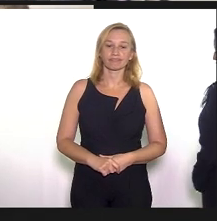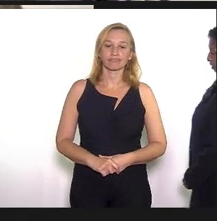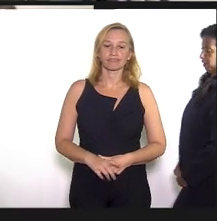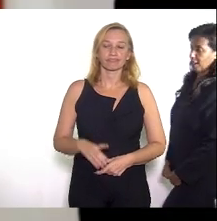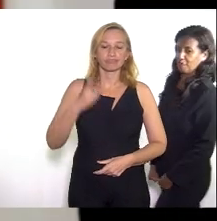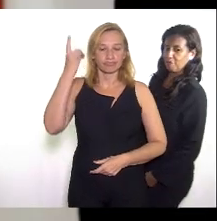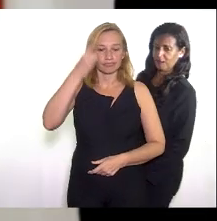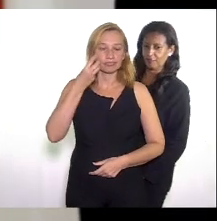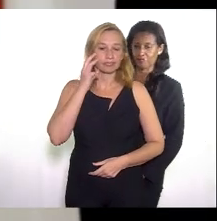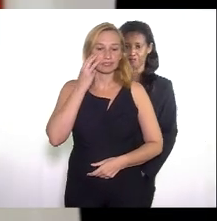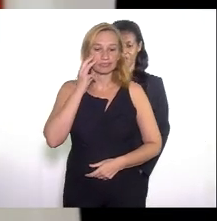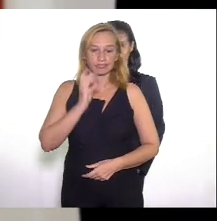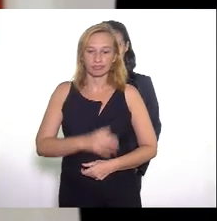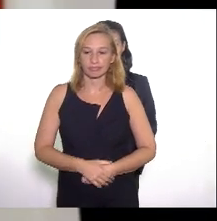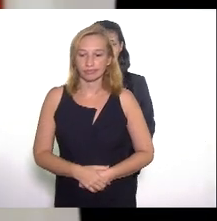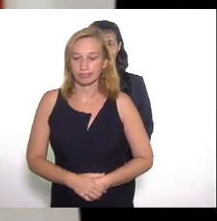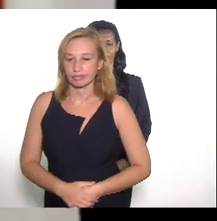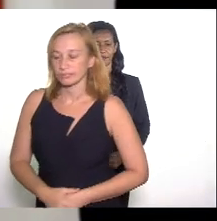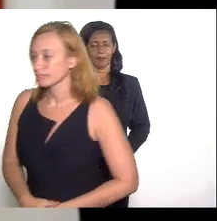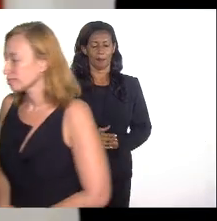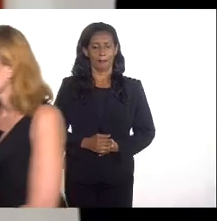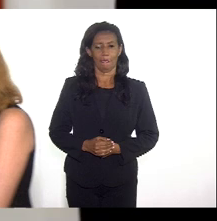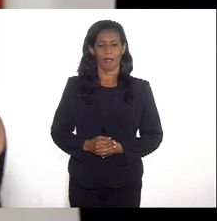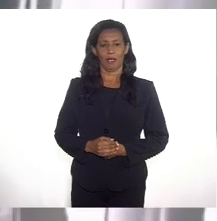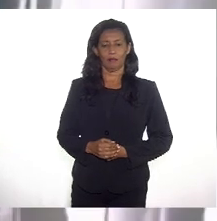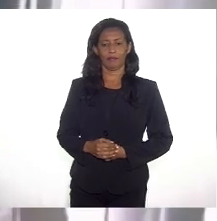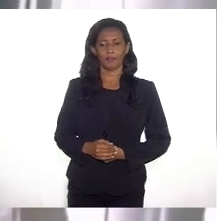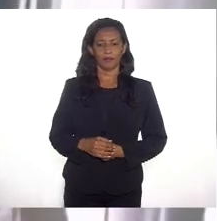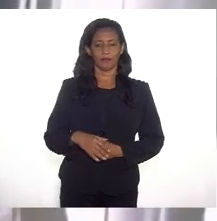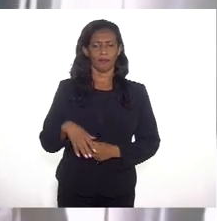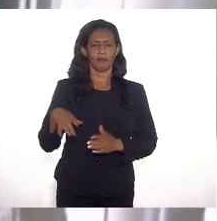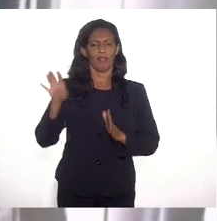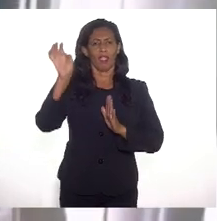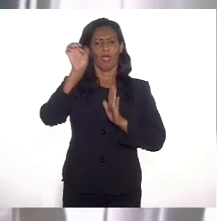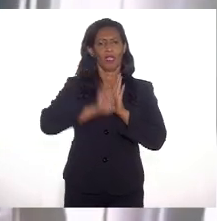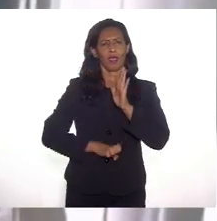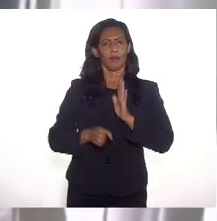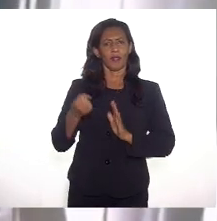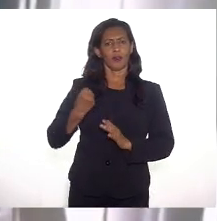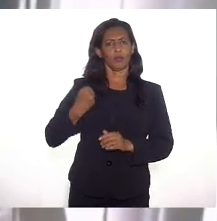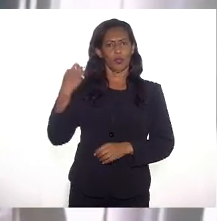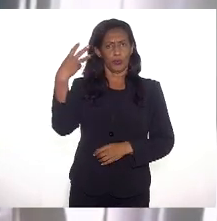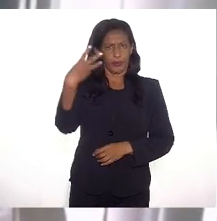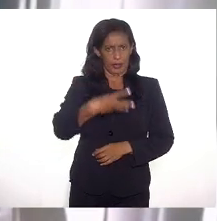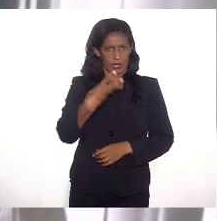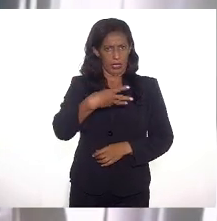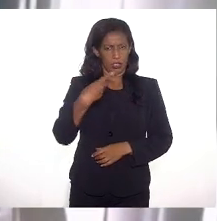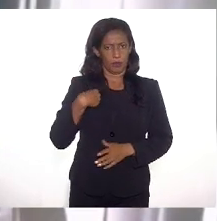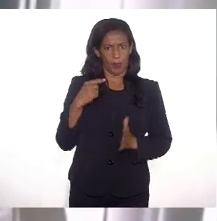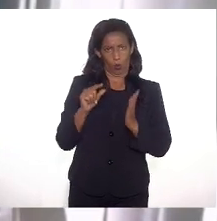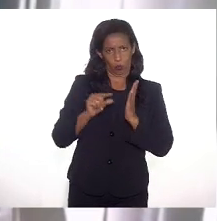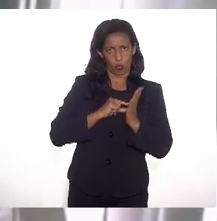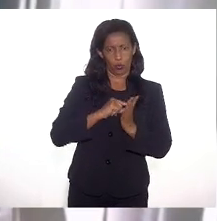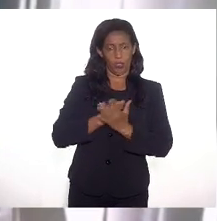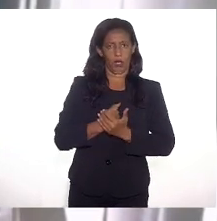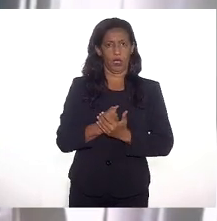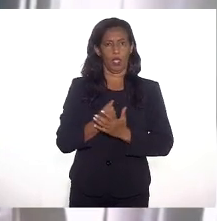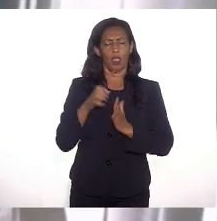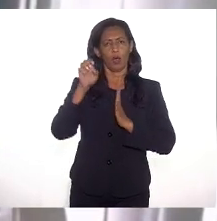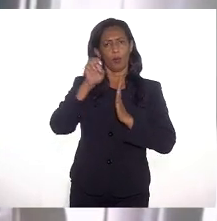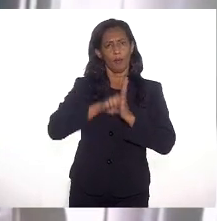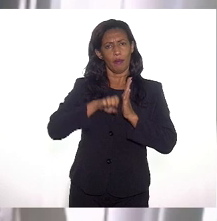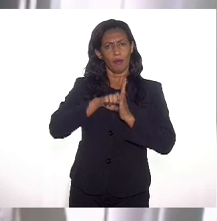Deputado Valdeir Carneiro. Deputado Márcio Pacheco, assim, a emenda número 3, em minha autoria, é uma emenda assim,